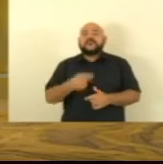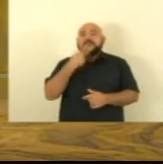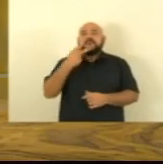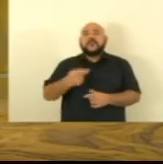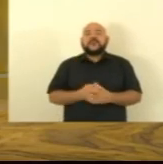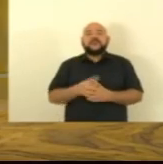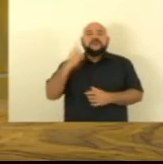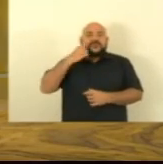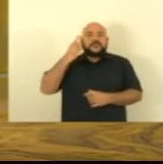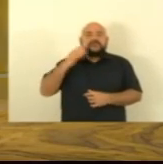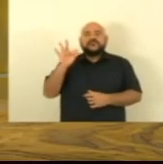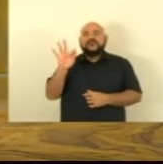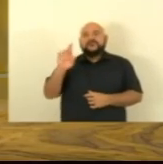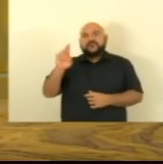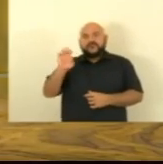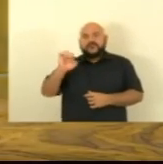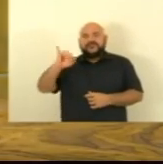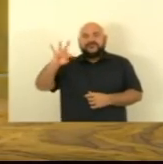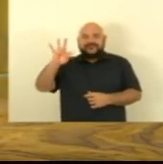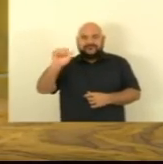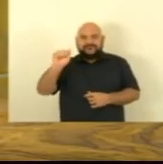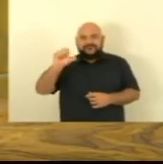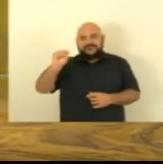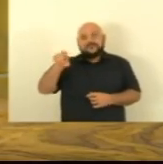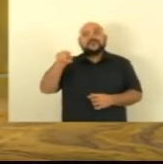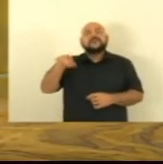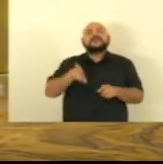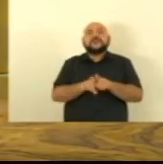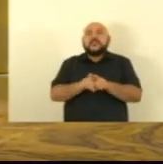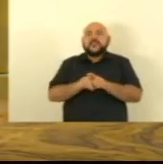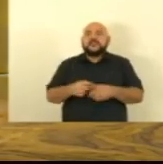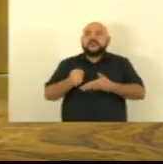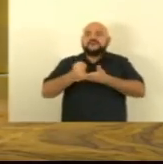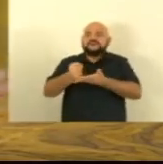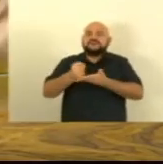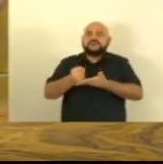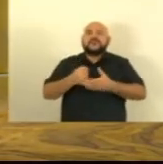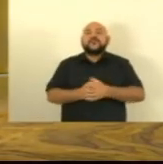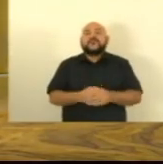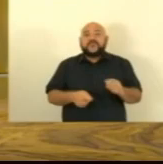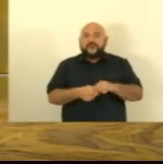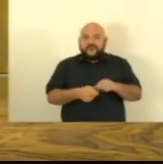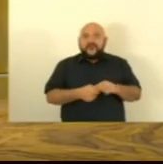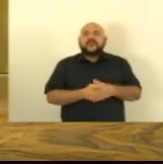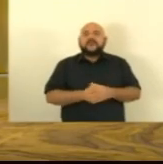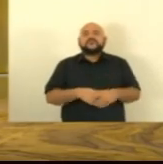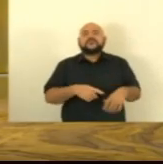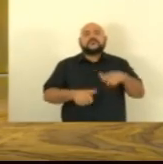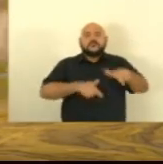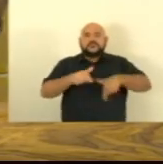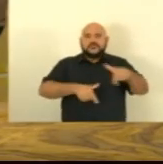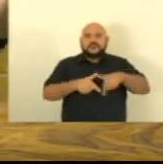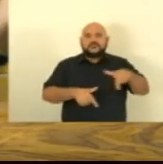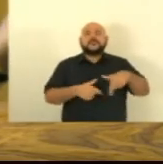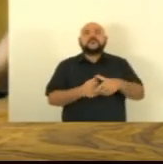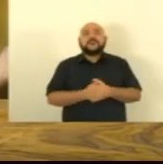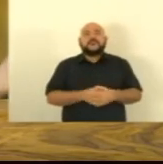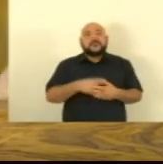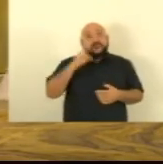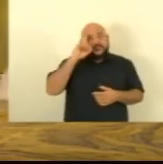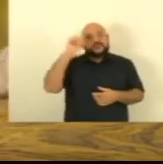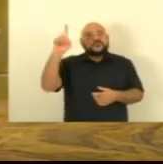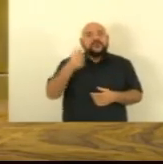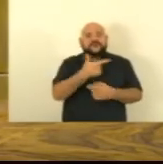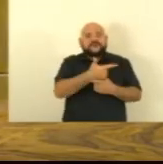muito também nessa tarefa, e criamos a Operação Colheita. E ela vai acontecer do dia 24 de